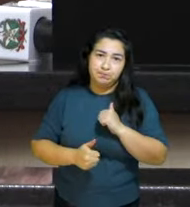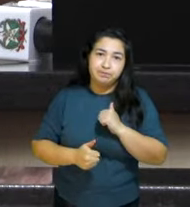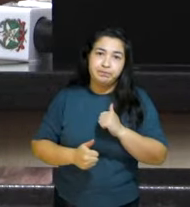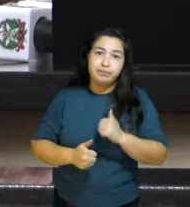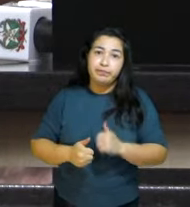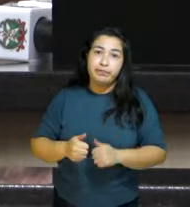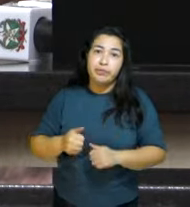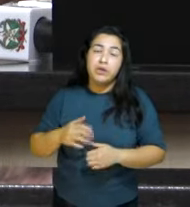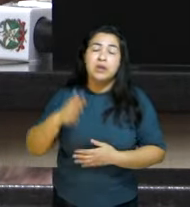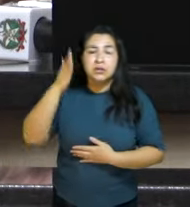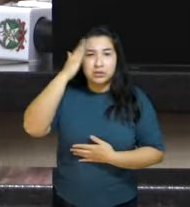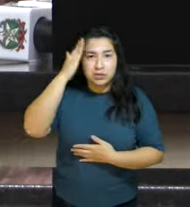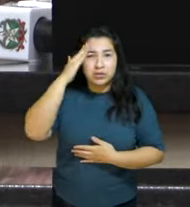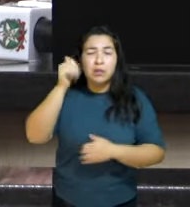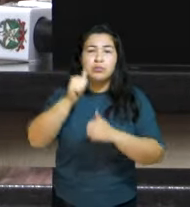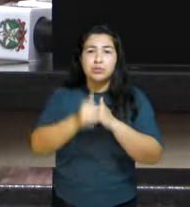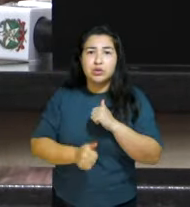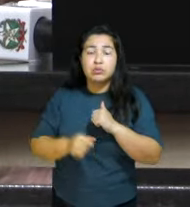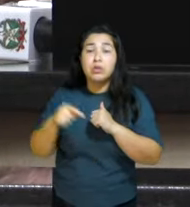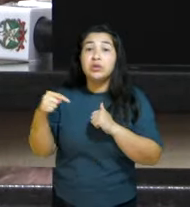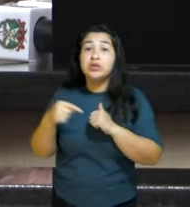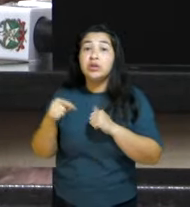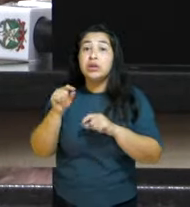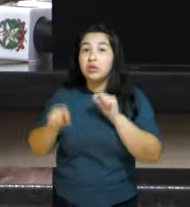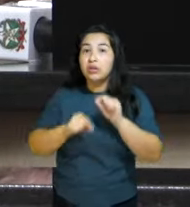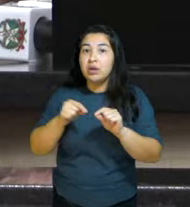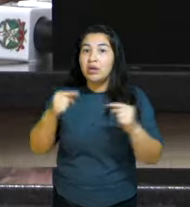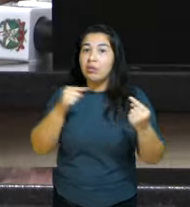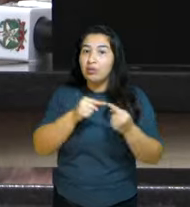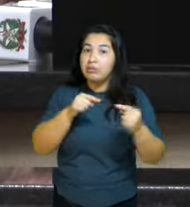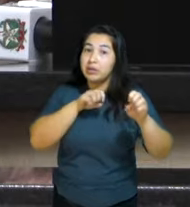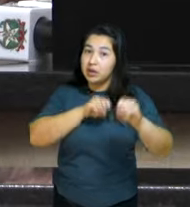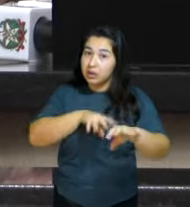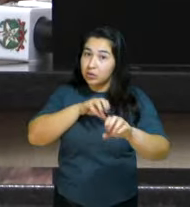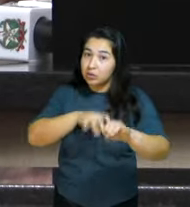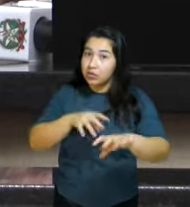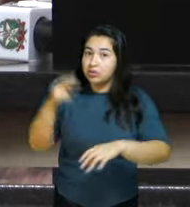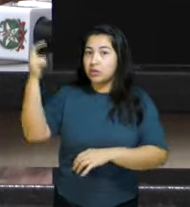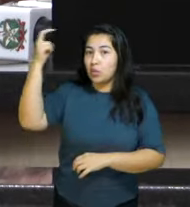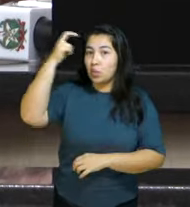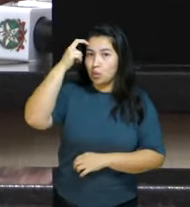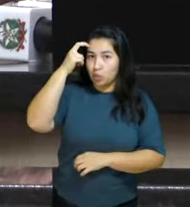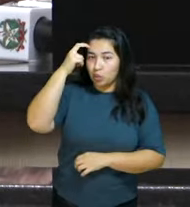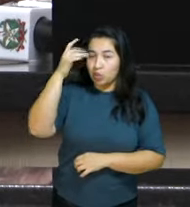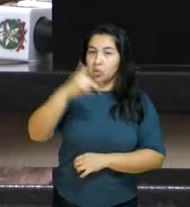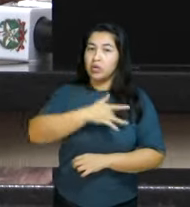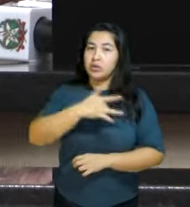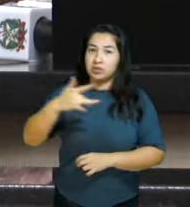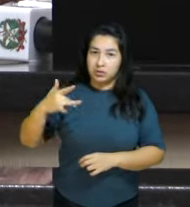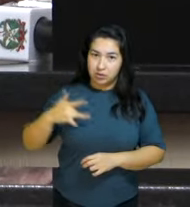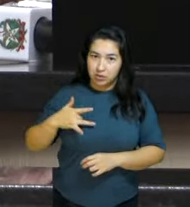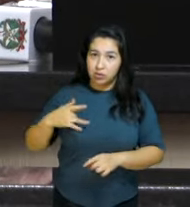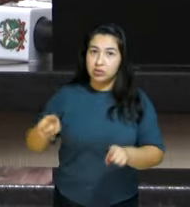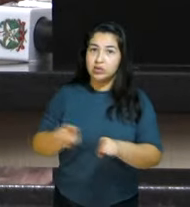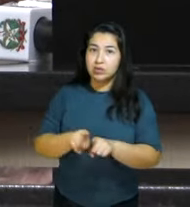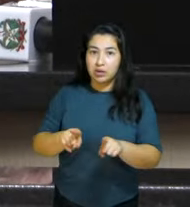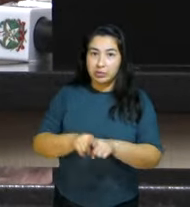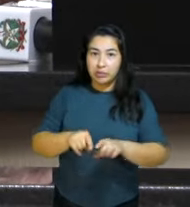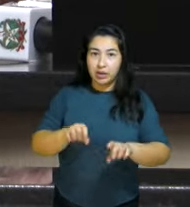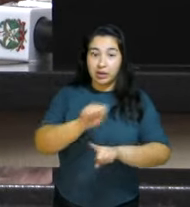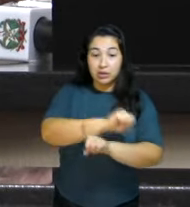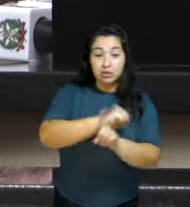sabem que esporte é sinônimo de educação, de cultura, de saúde e de uma